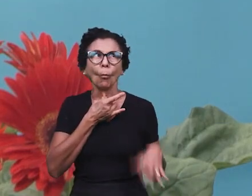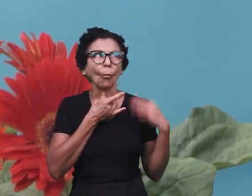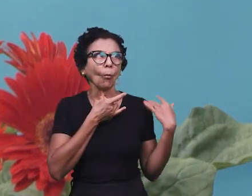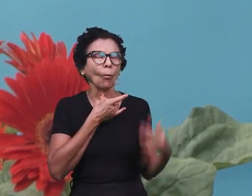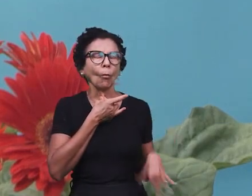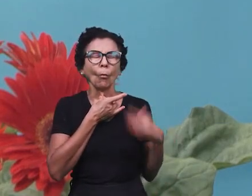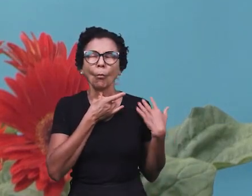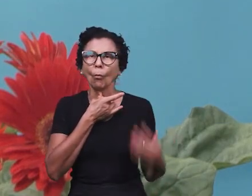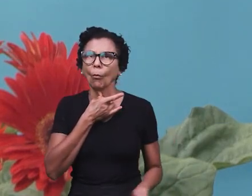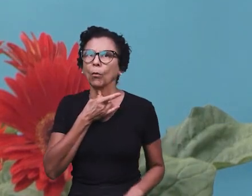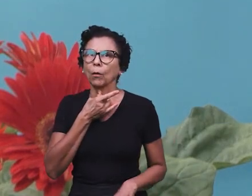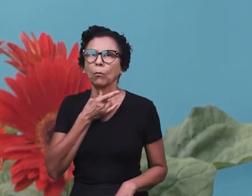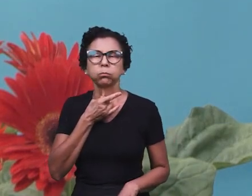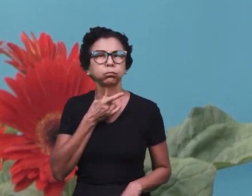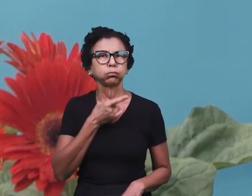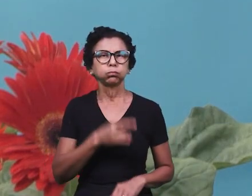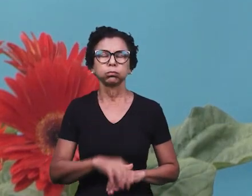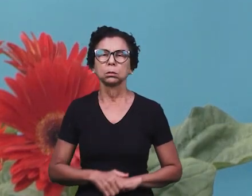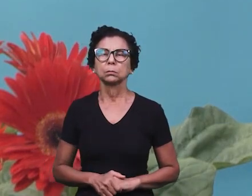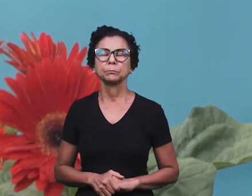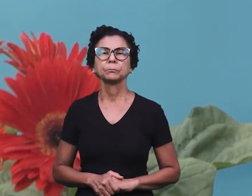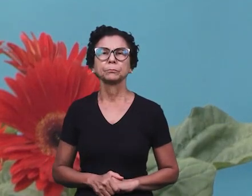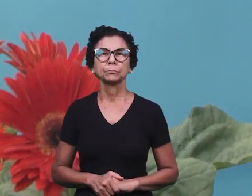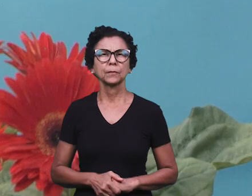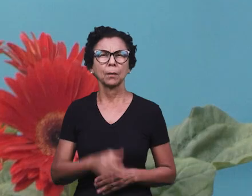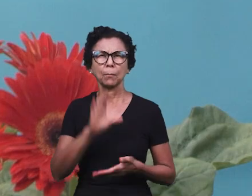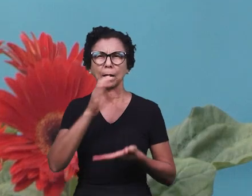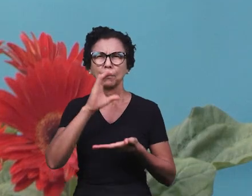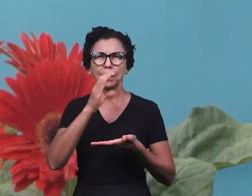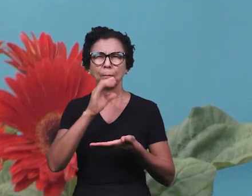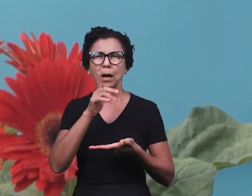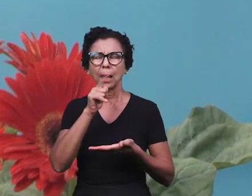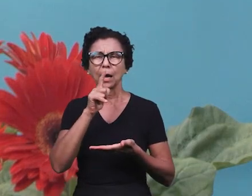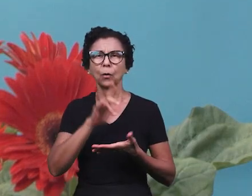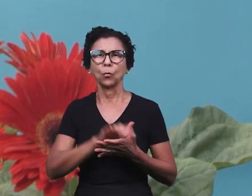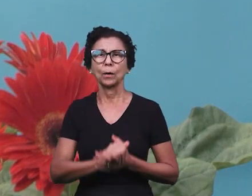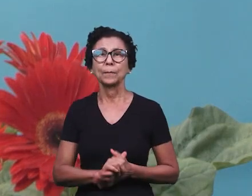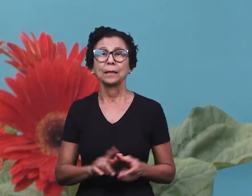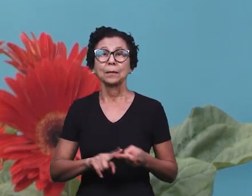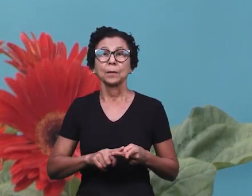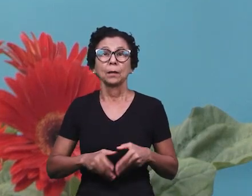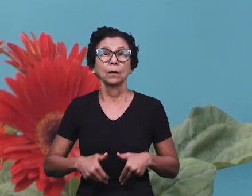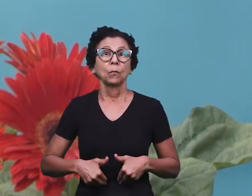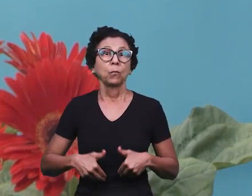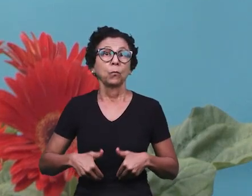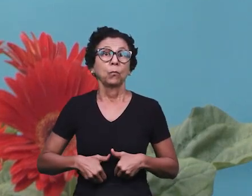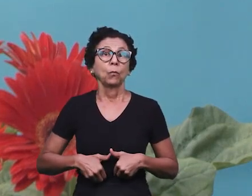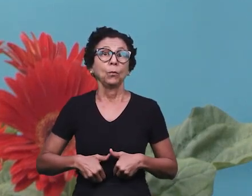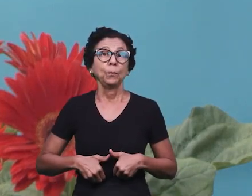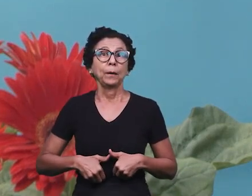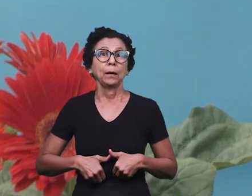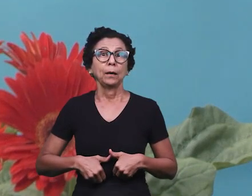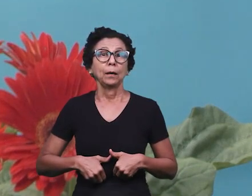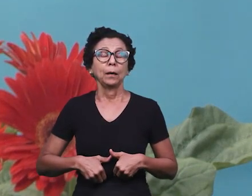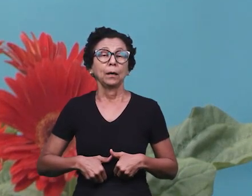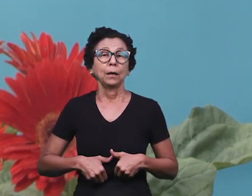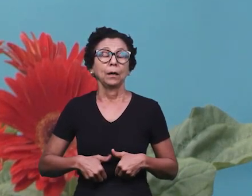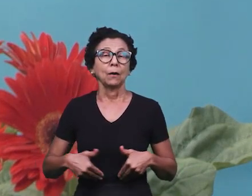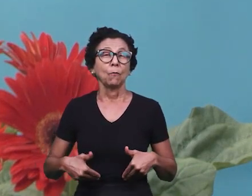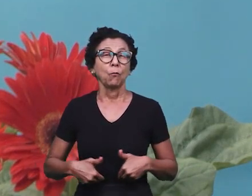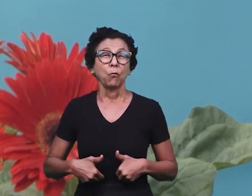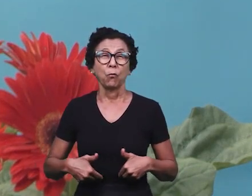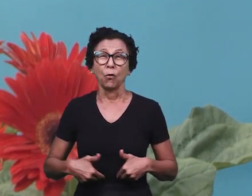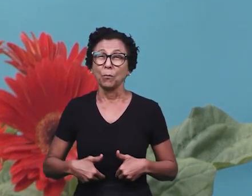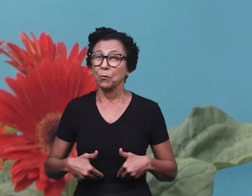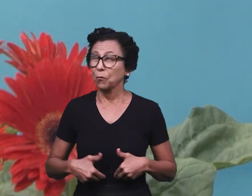muita água, muito mais de 2,5 litros. Né? A polifagia, que é aquela fome que não passa, e o